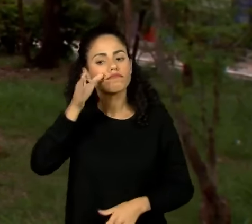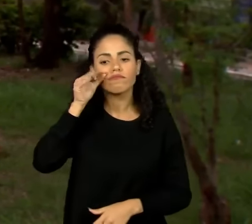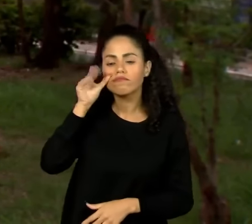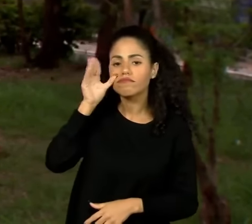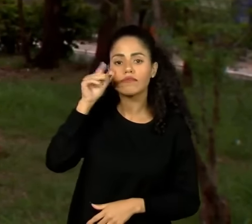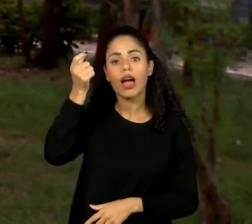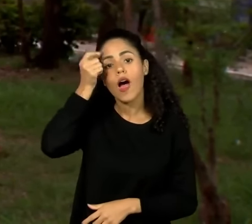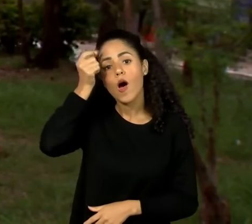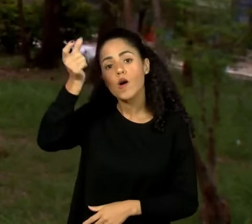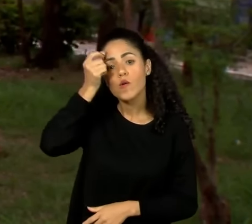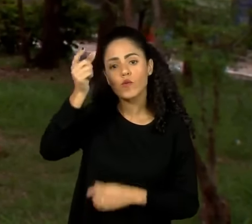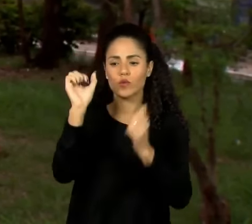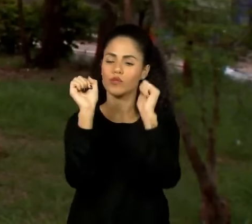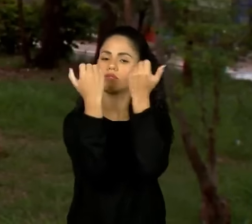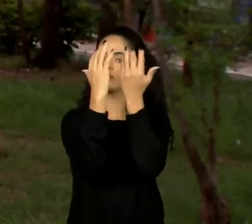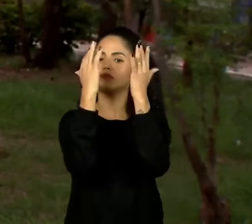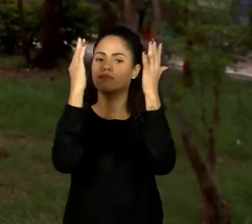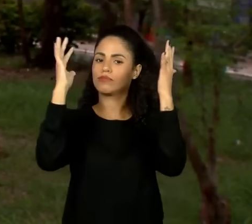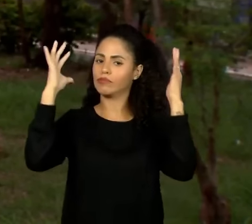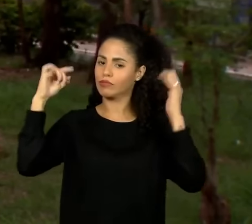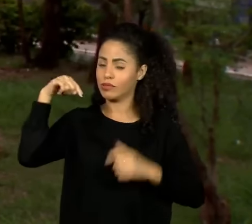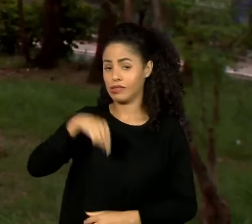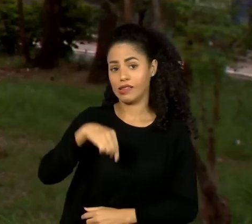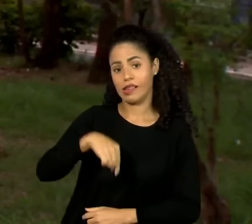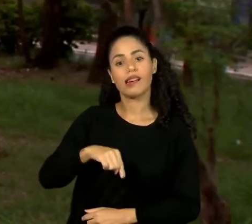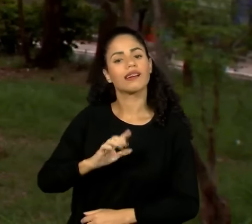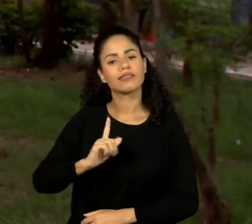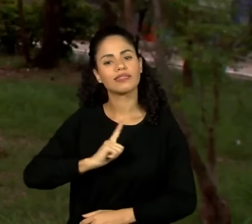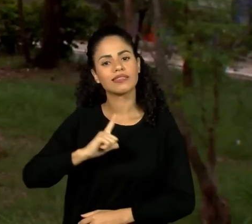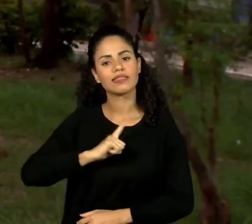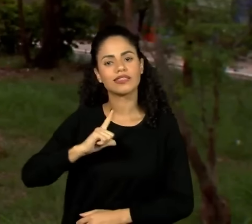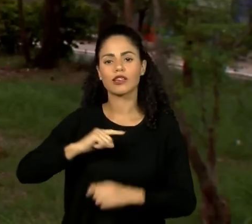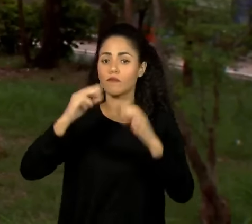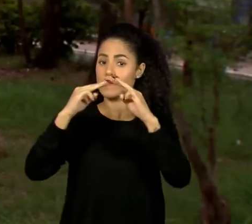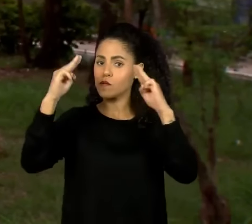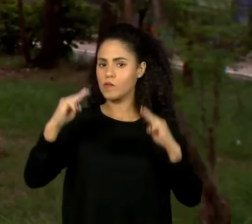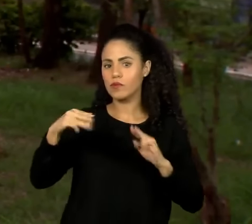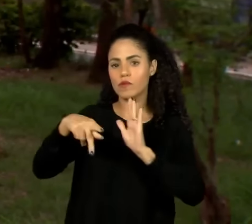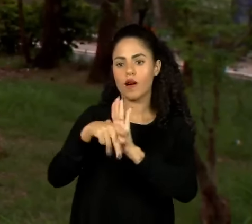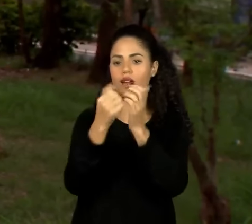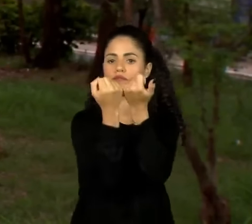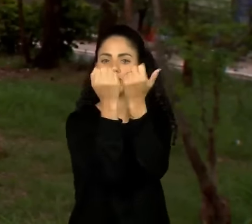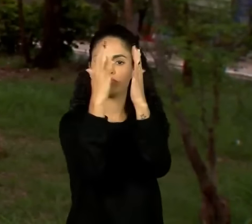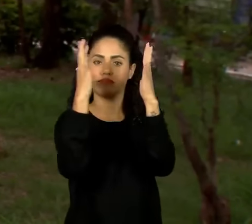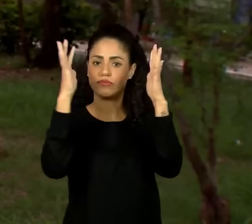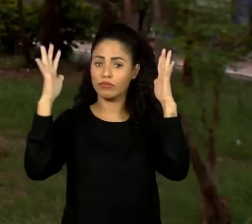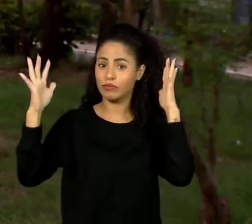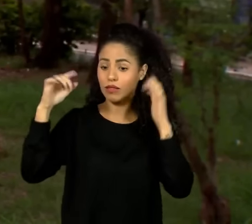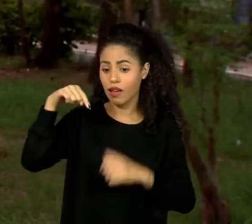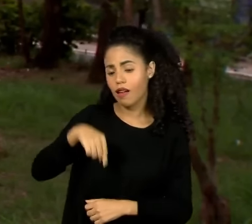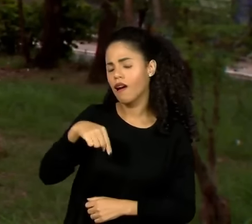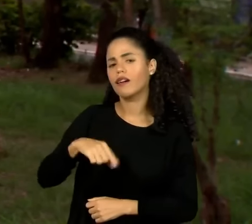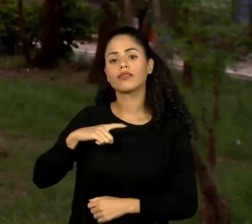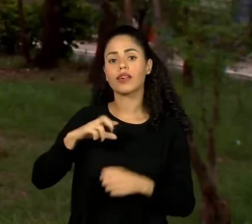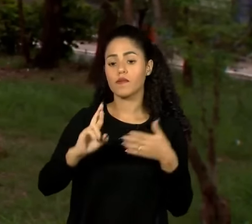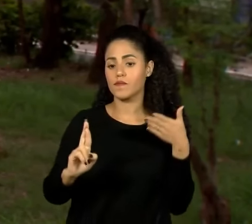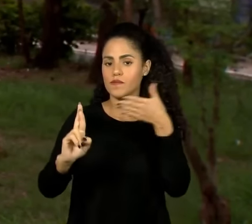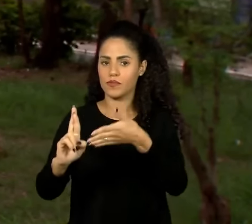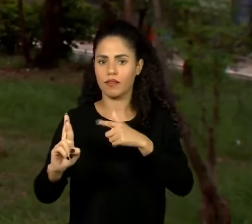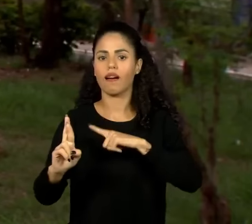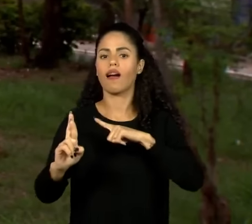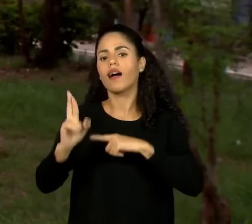Cultura da Paisagem, também conhecido como Museu Territorial Tecoa Jopoí, uma referência